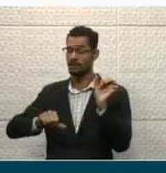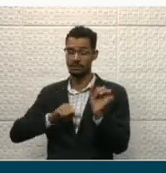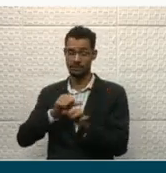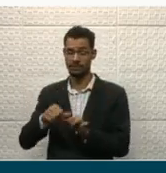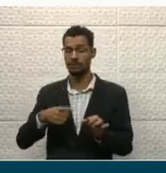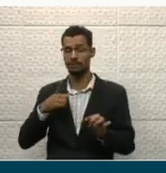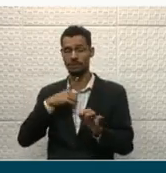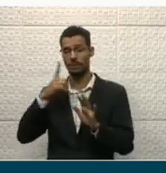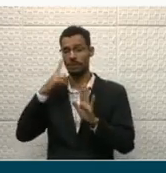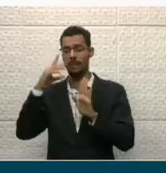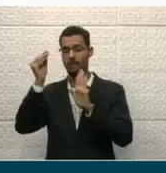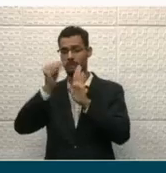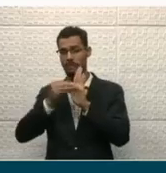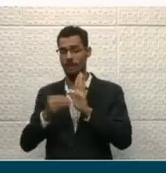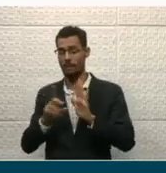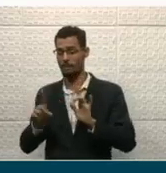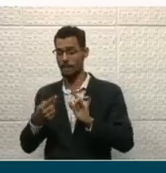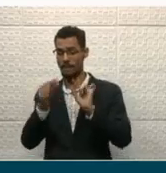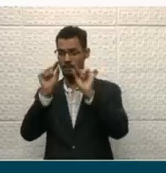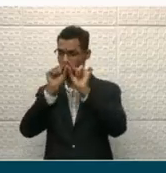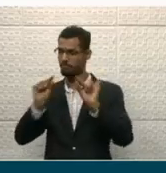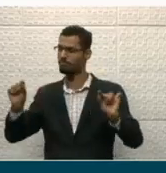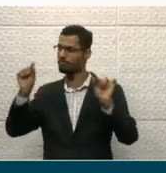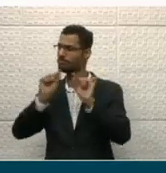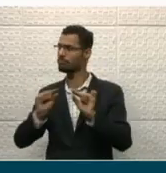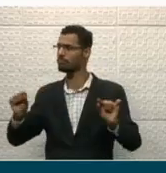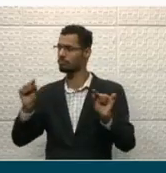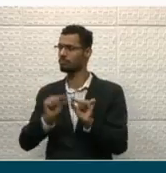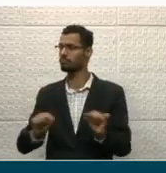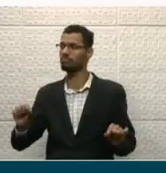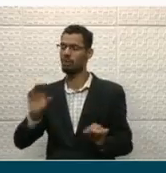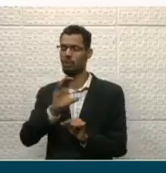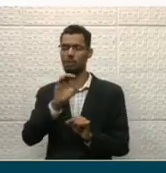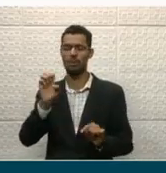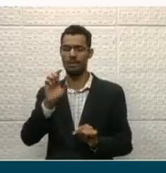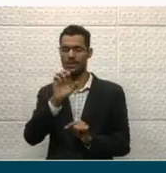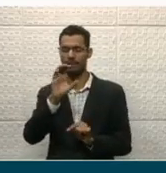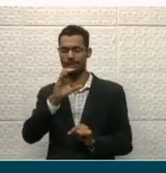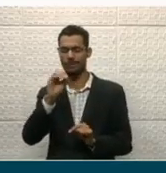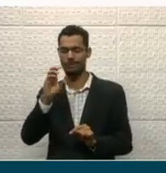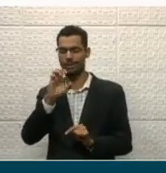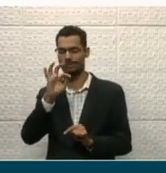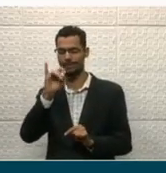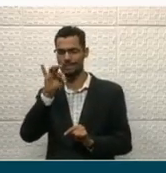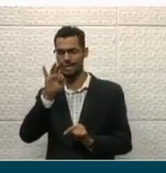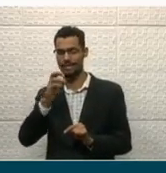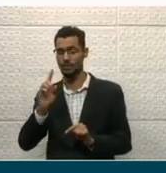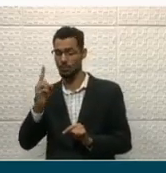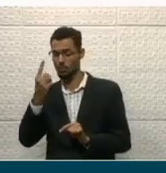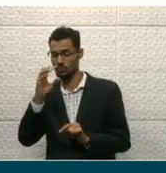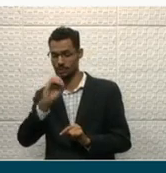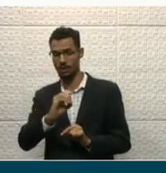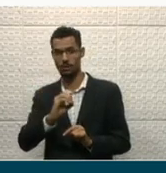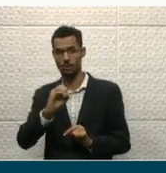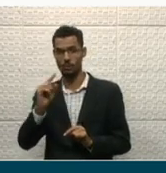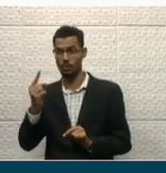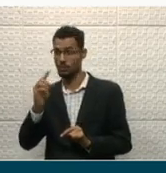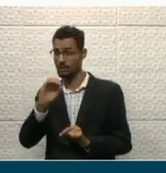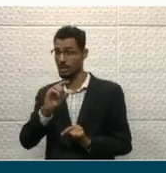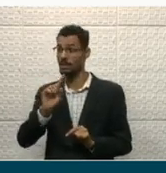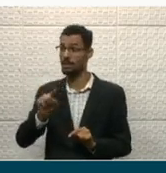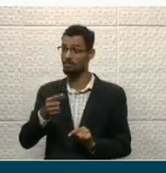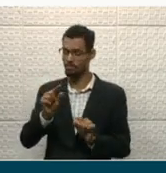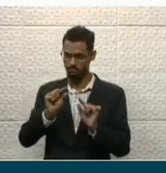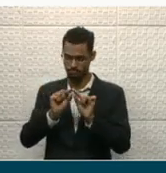vou preencher a primeira linha com os coeficientes relativos ao vetor 1, 0. E na